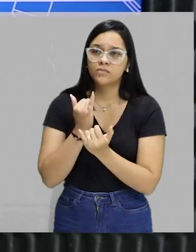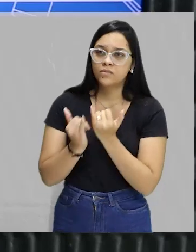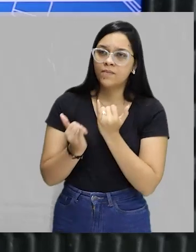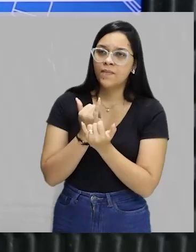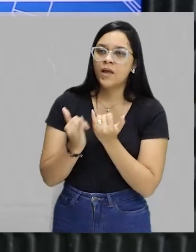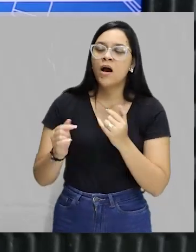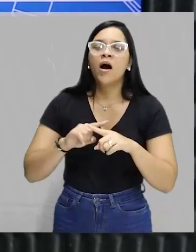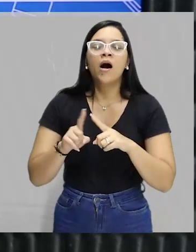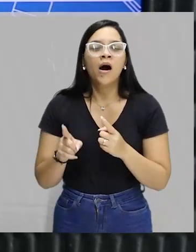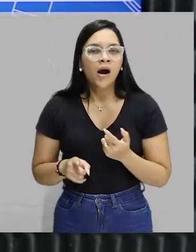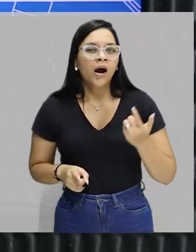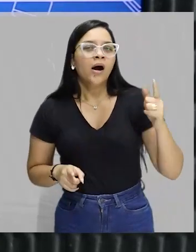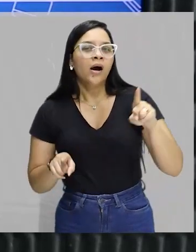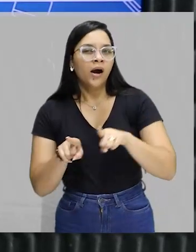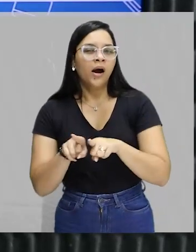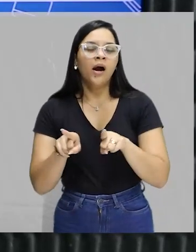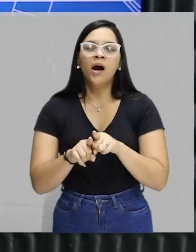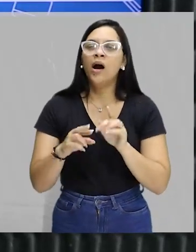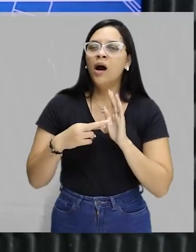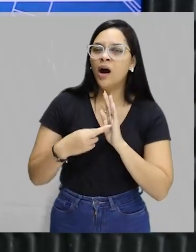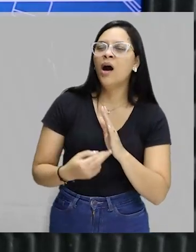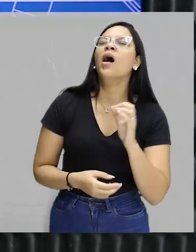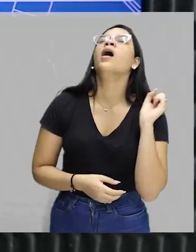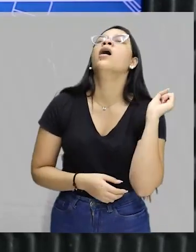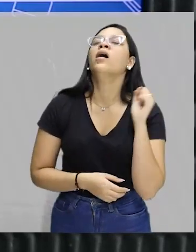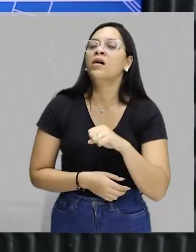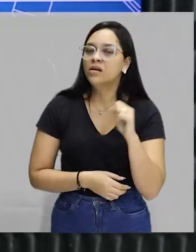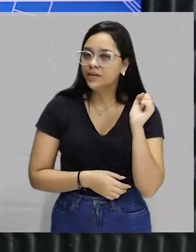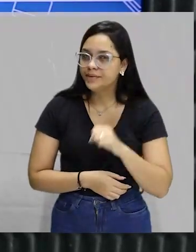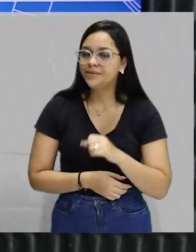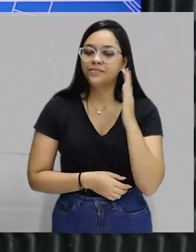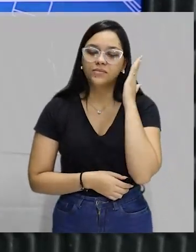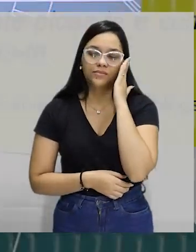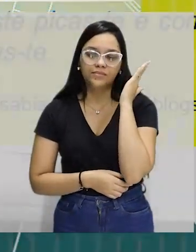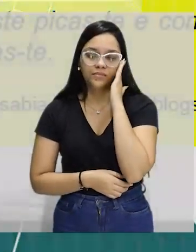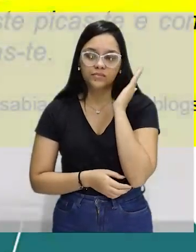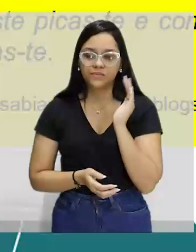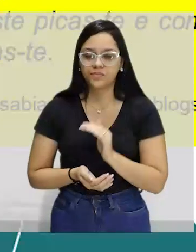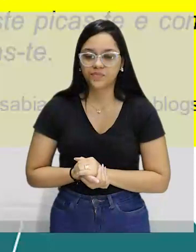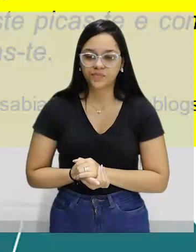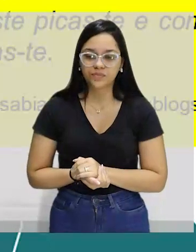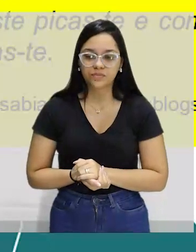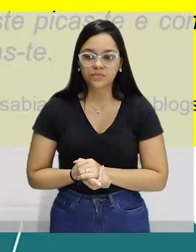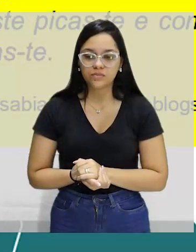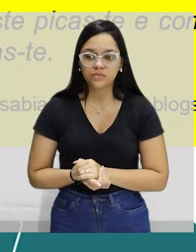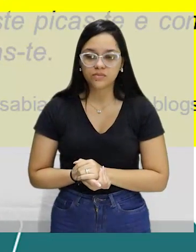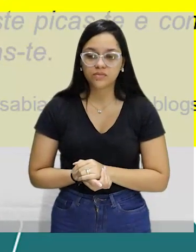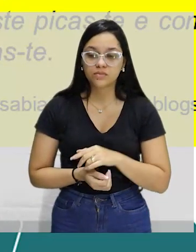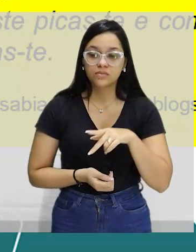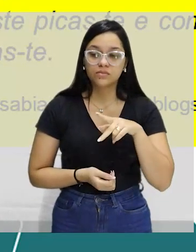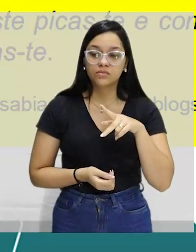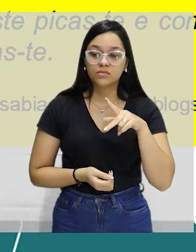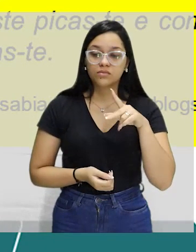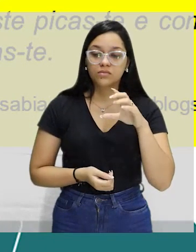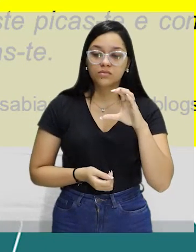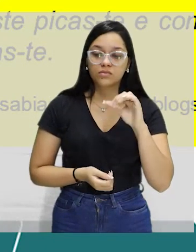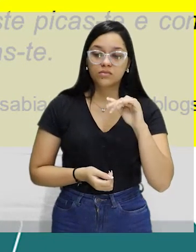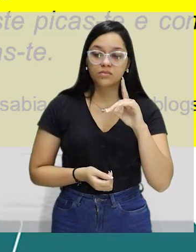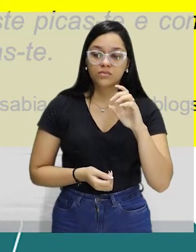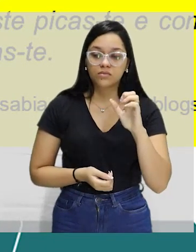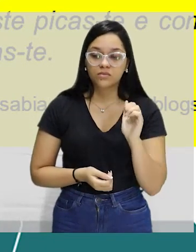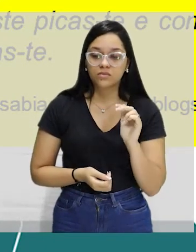uma coisa, mas na verdade representa outra. Ah, agora eu entendi. Cadô, um